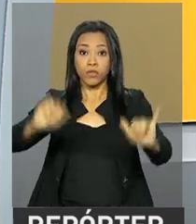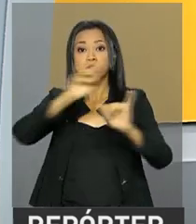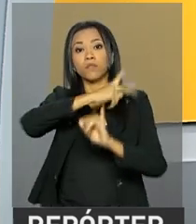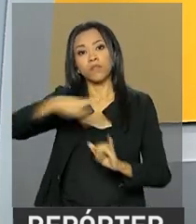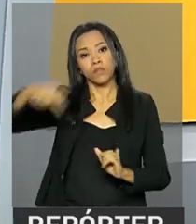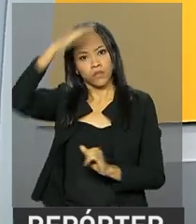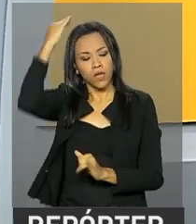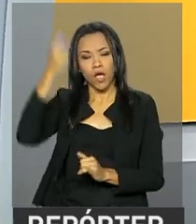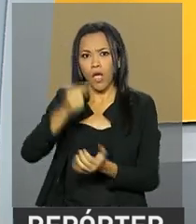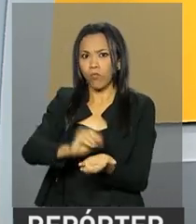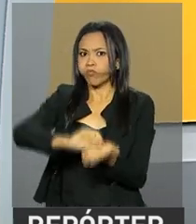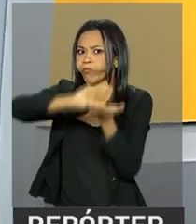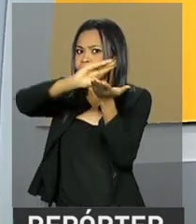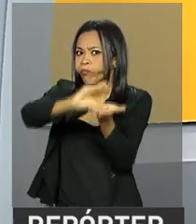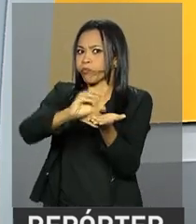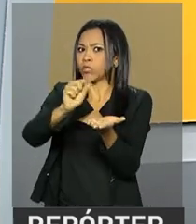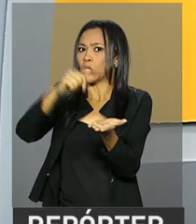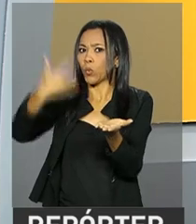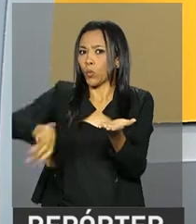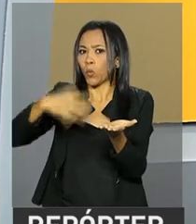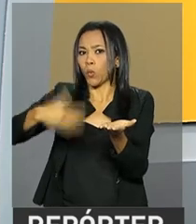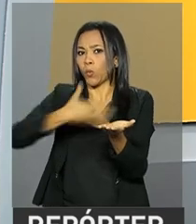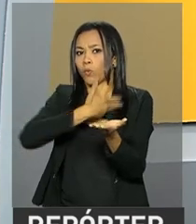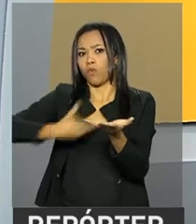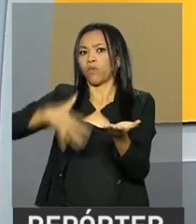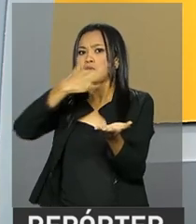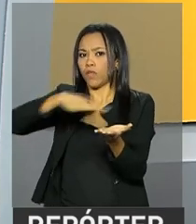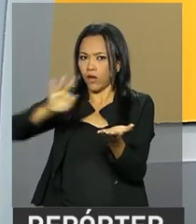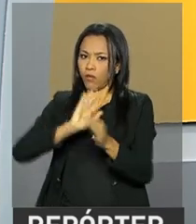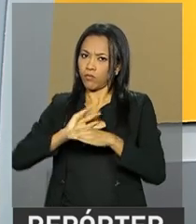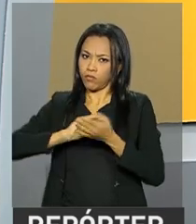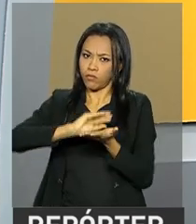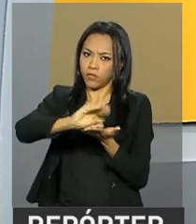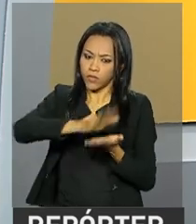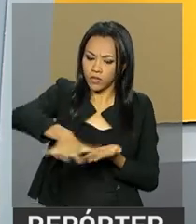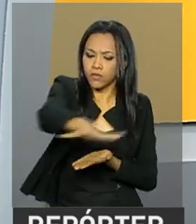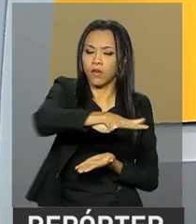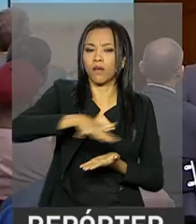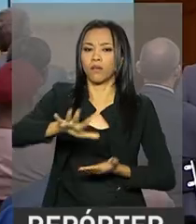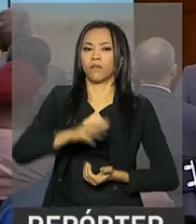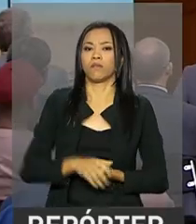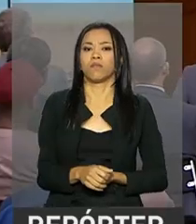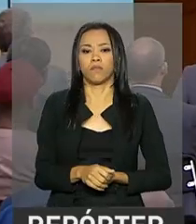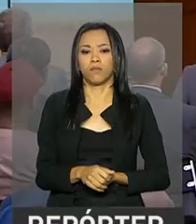o maior volume de recursos destinados pelo governo federal para o agronegócio.